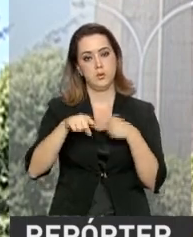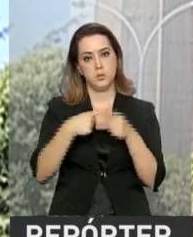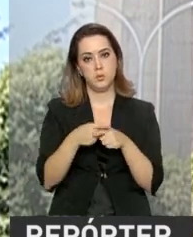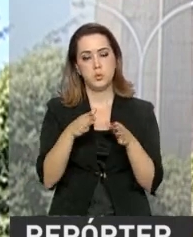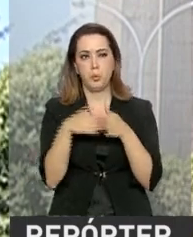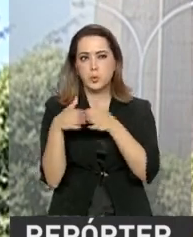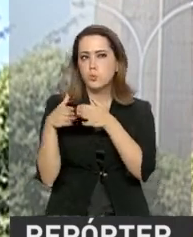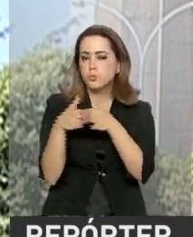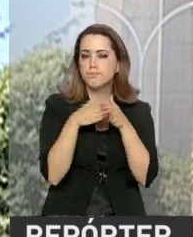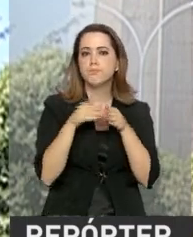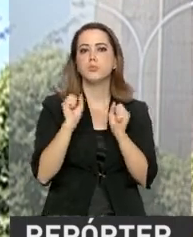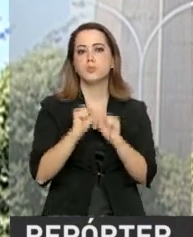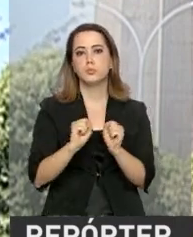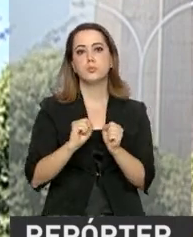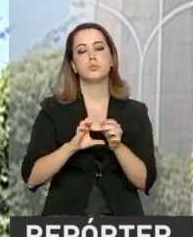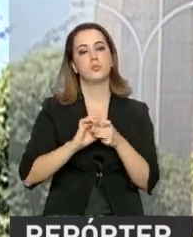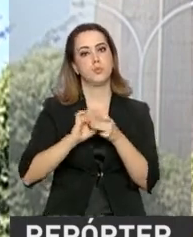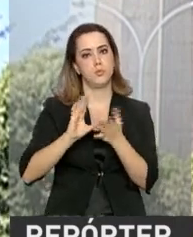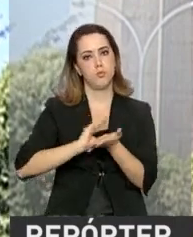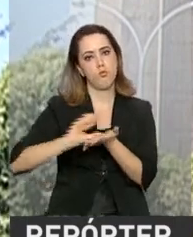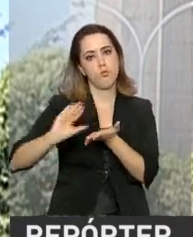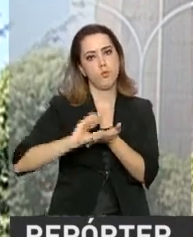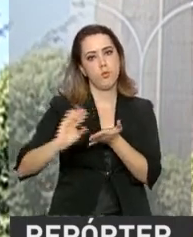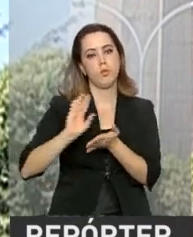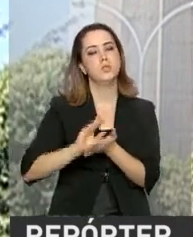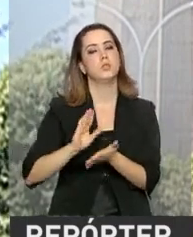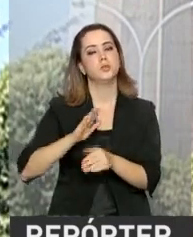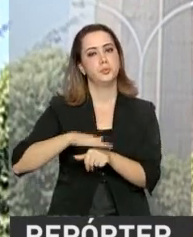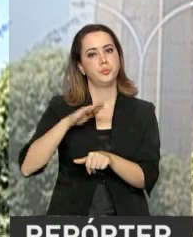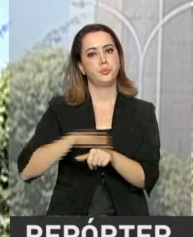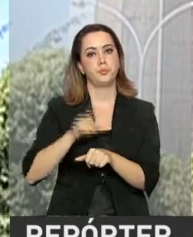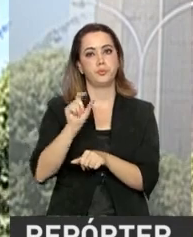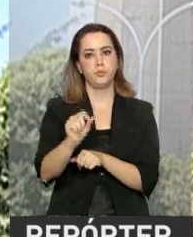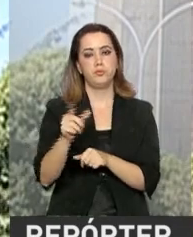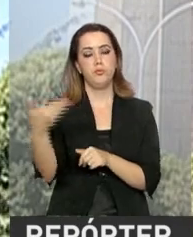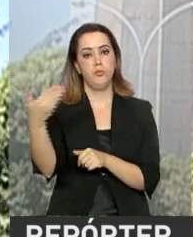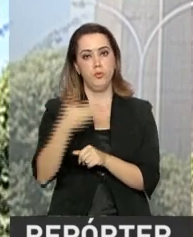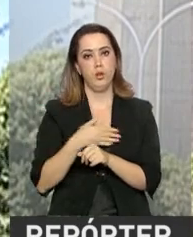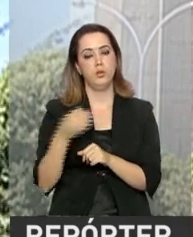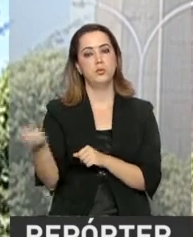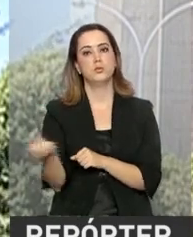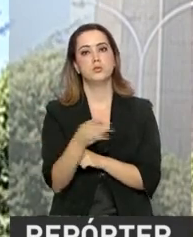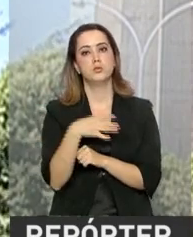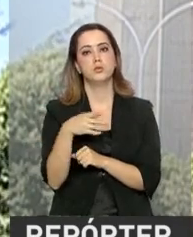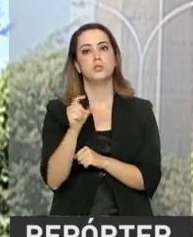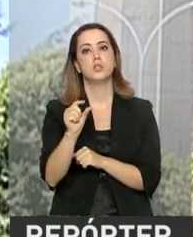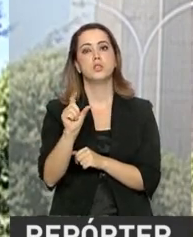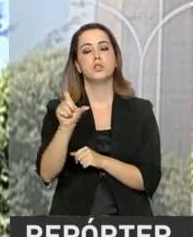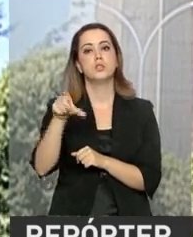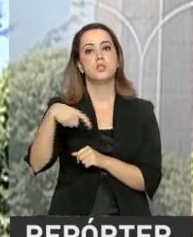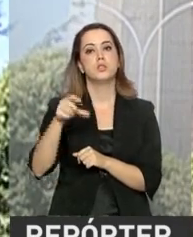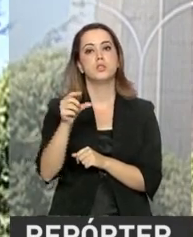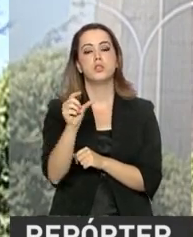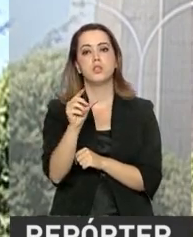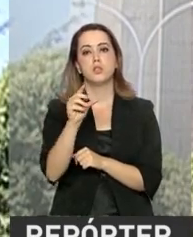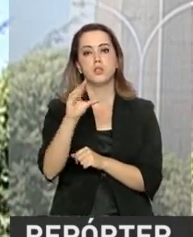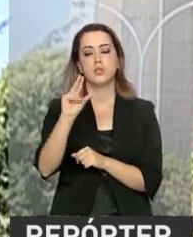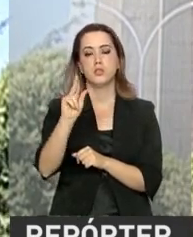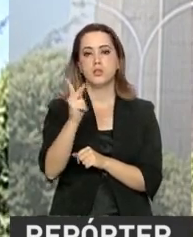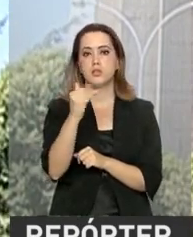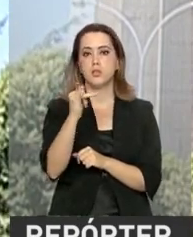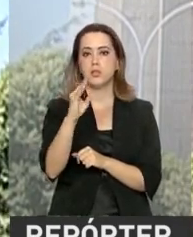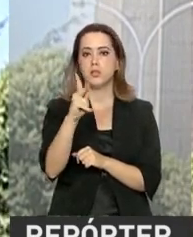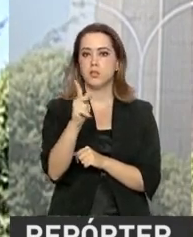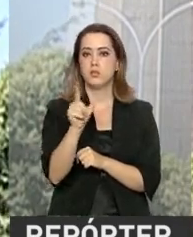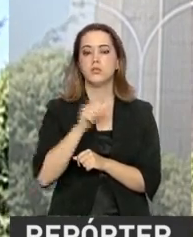a Caixa pode aumentar esse valor. Esse cartão ConstruCard, ele traz algumas novidades. É o cartão com chip e a partir de agora os clientes